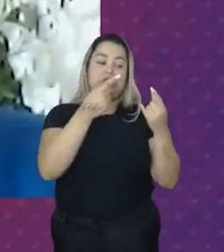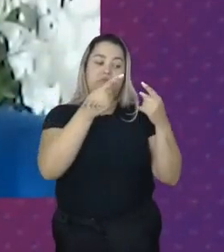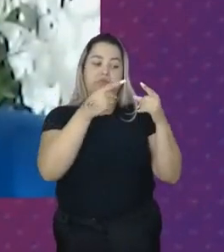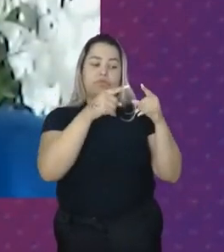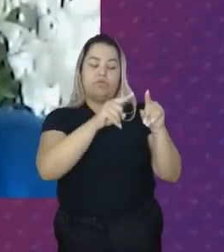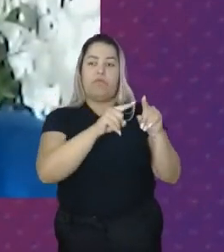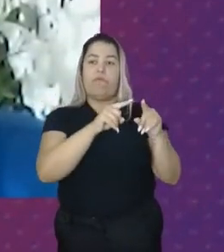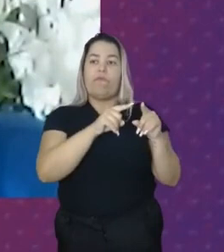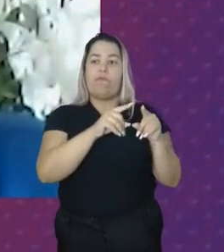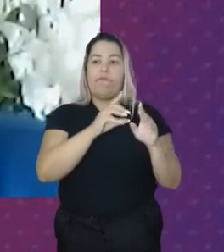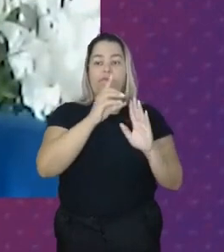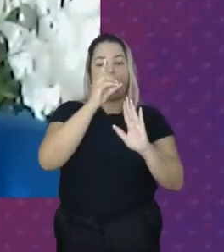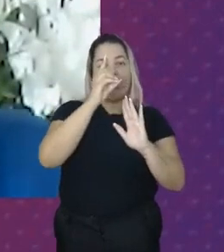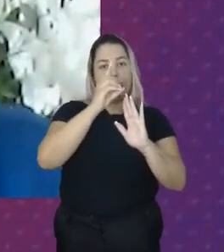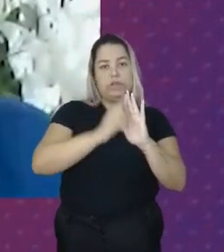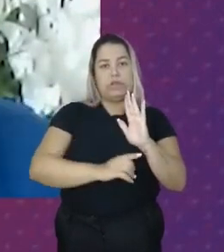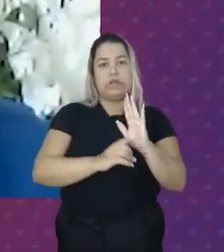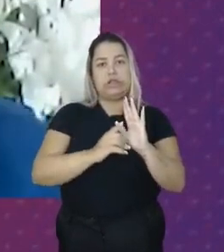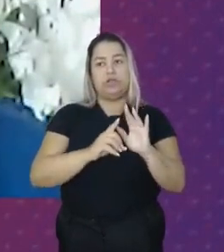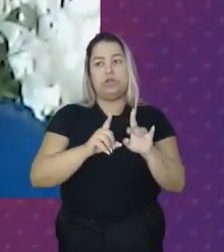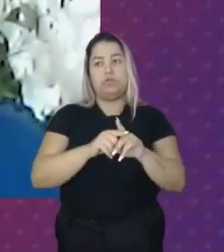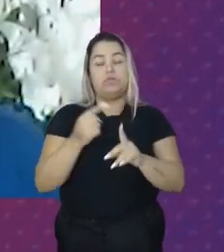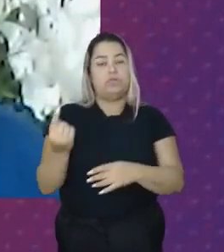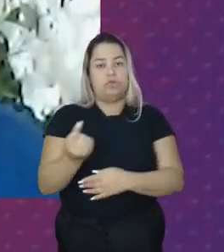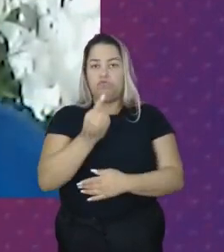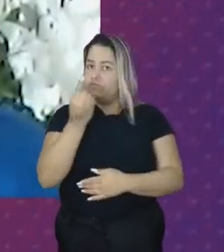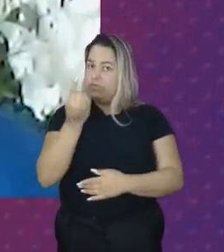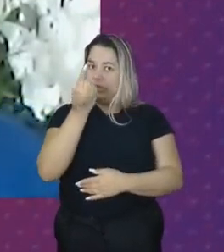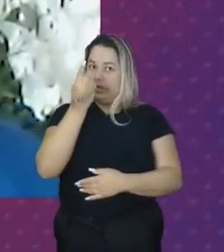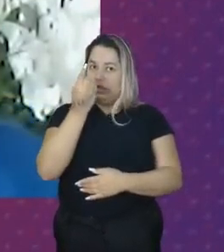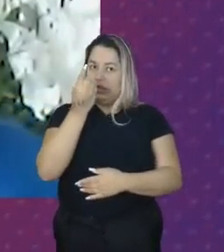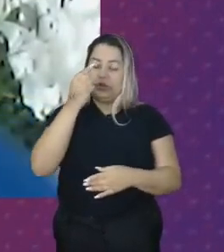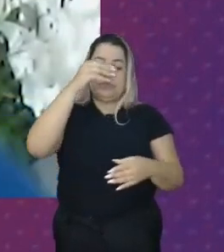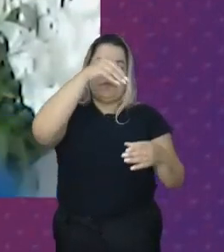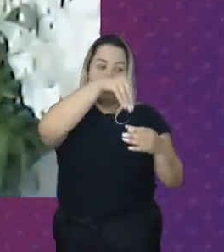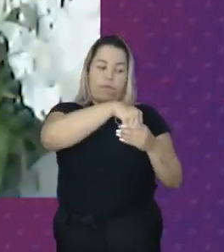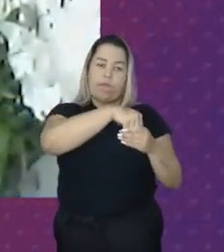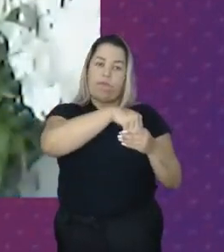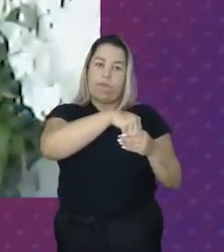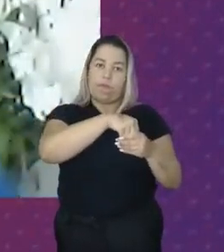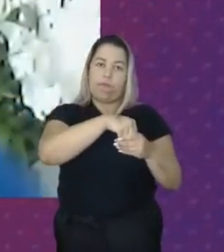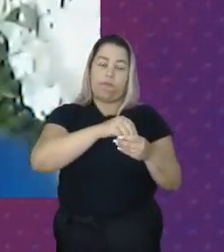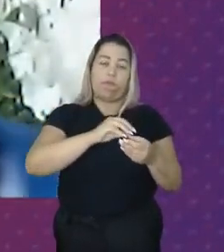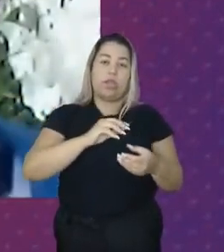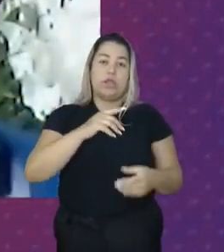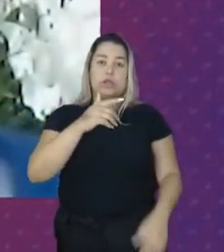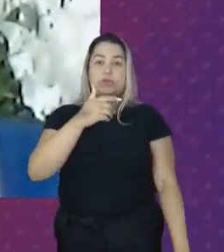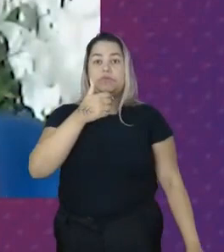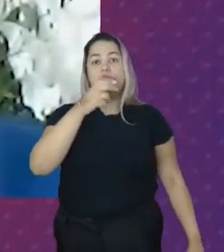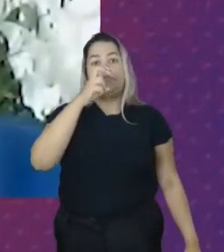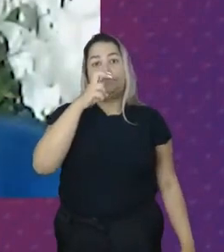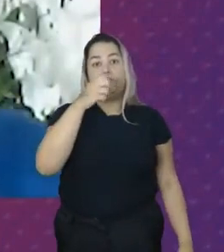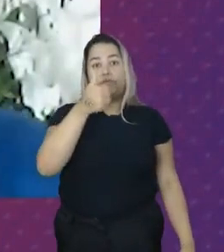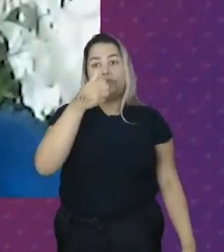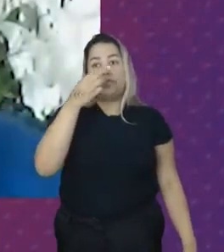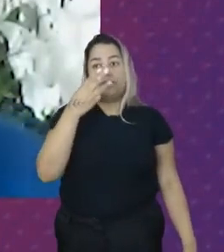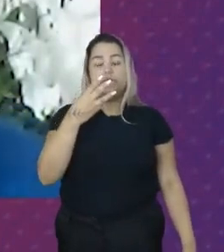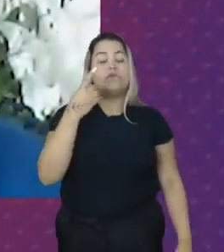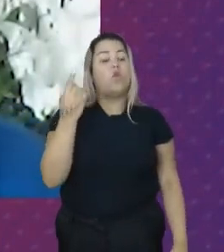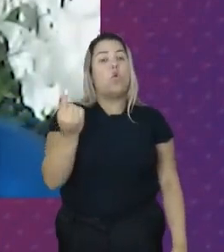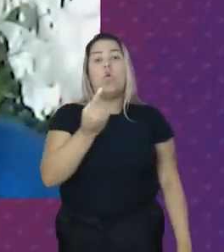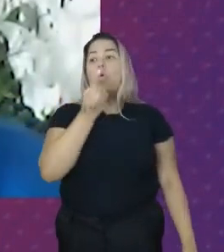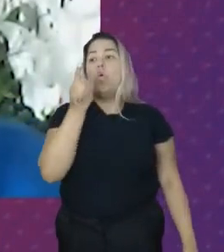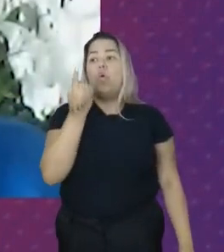o direito da trabalhadora doméstica, o único, dentro de uma Câmara de 513. Ele foi o único